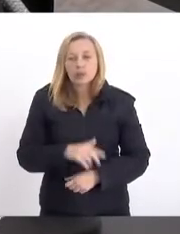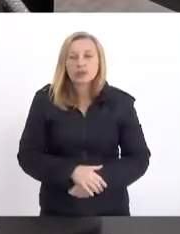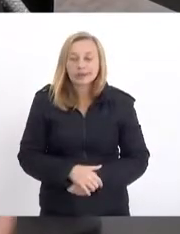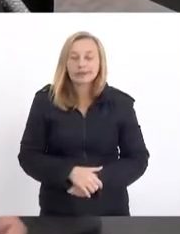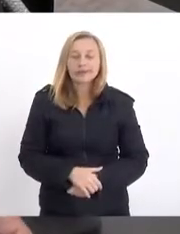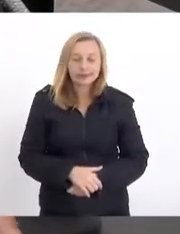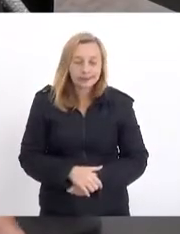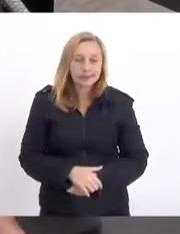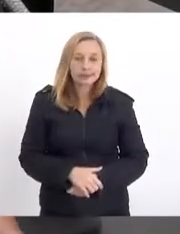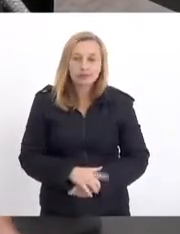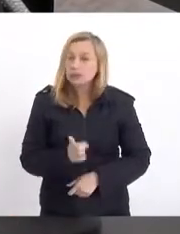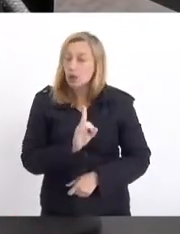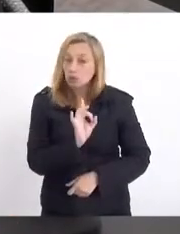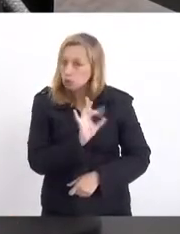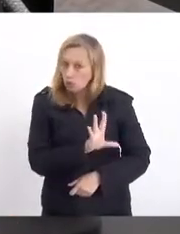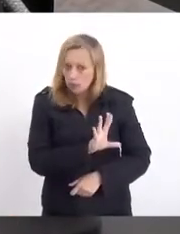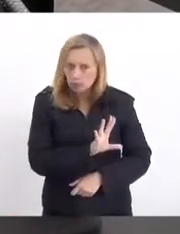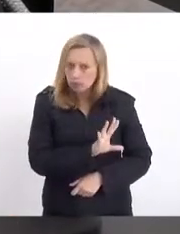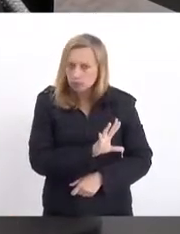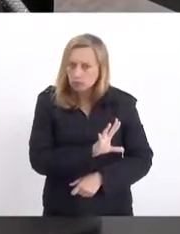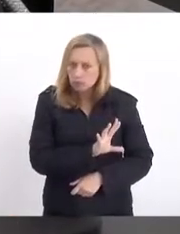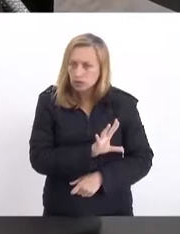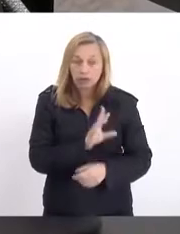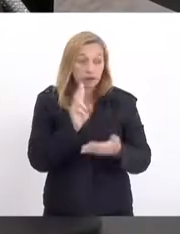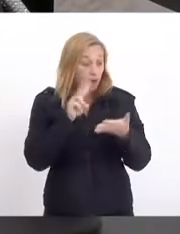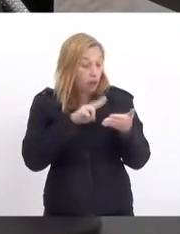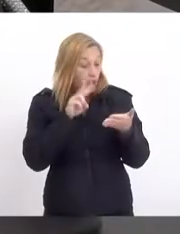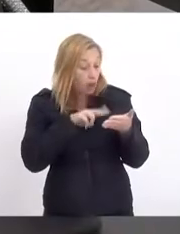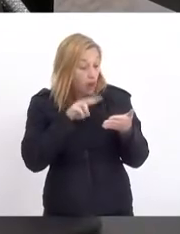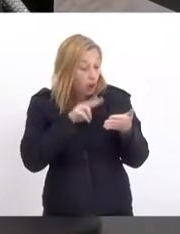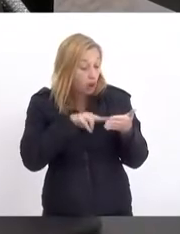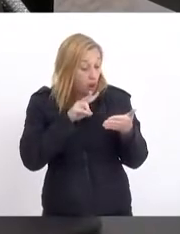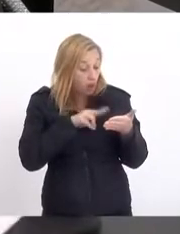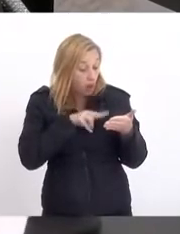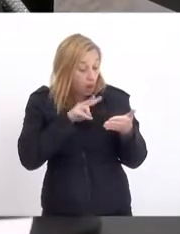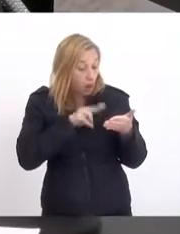Muito trabalho não só de ficar lendo